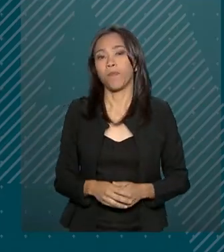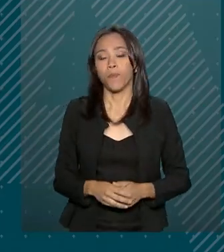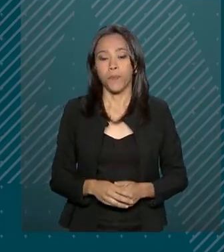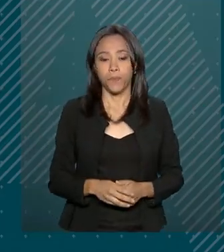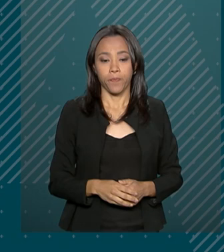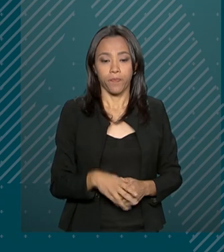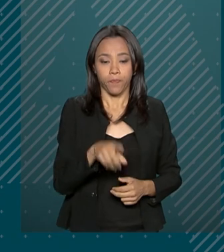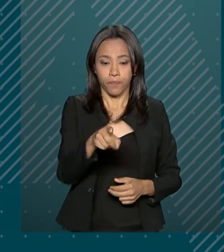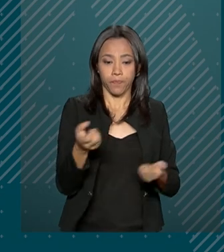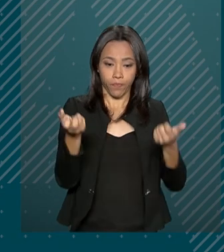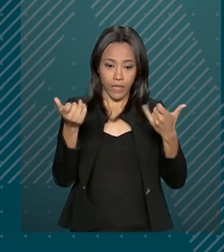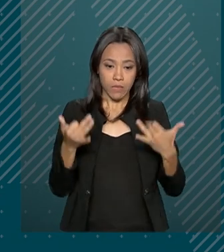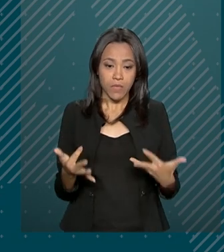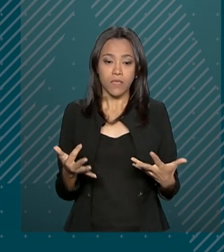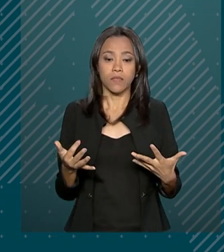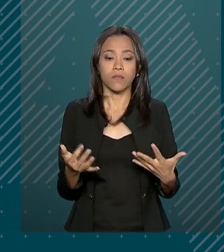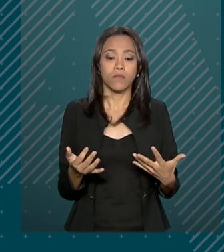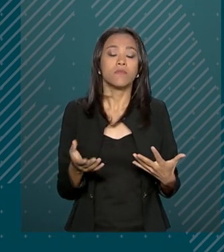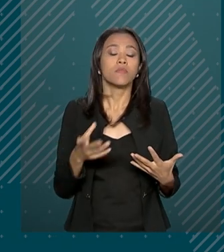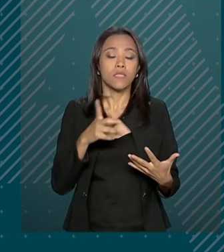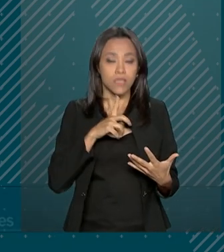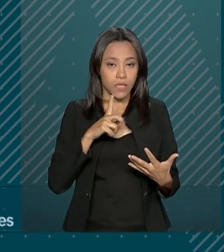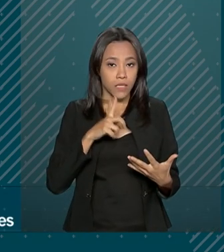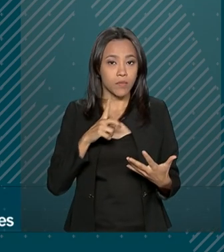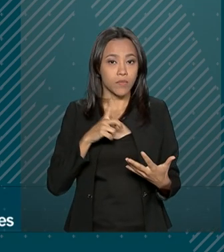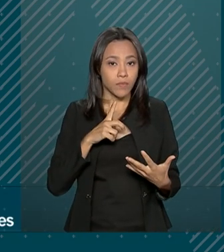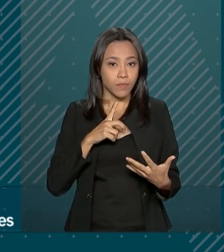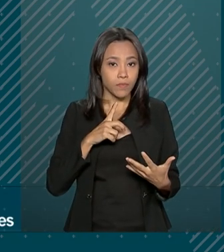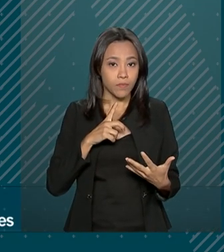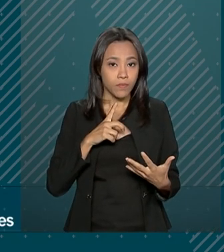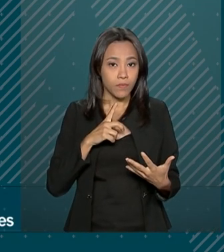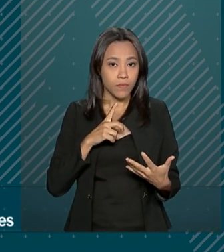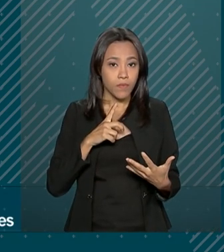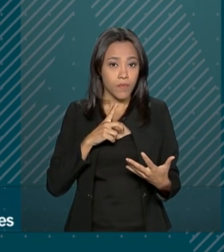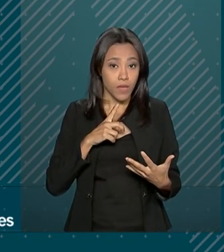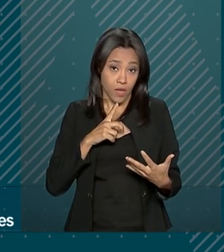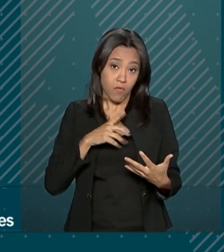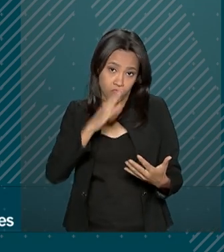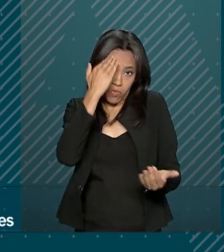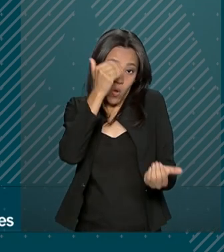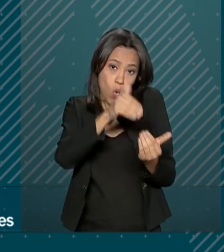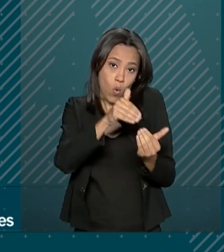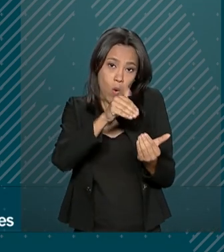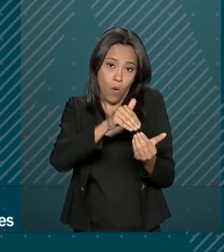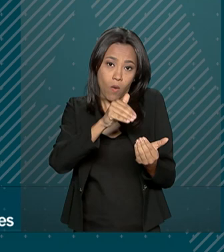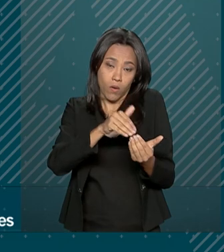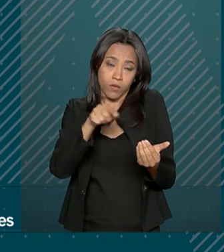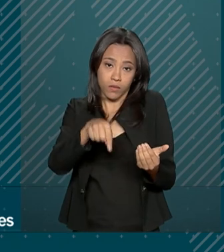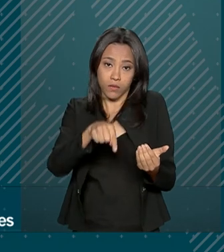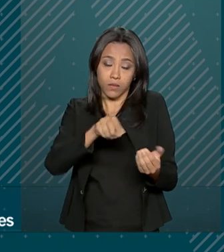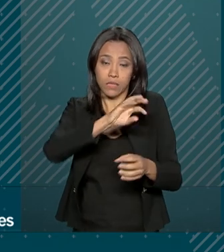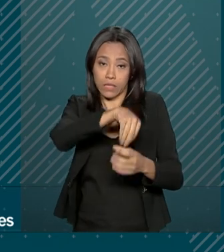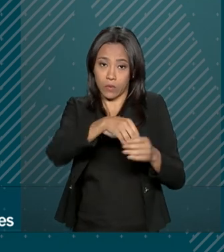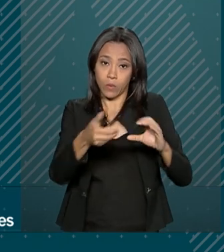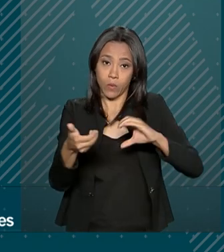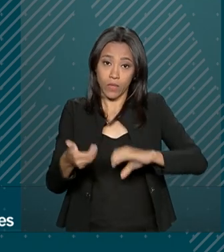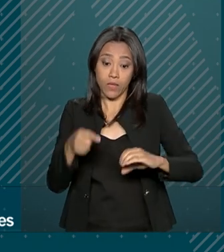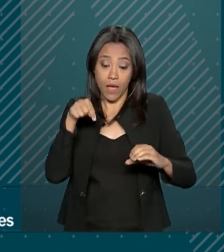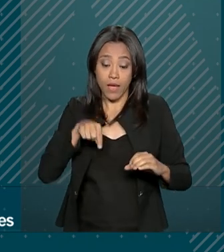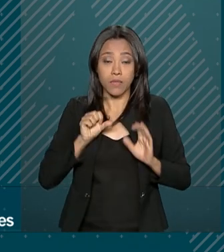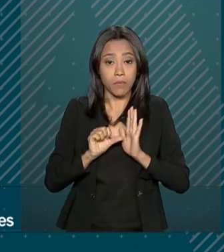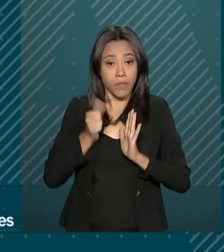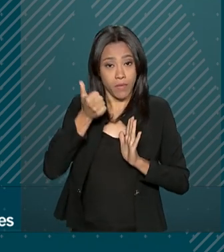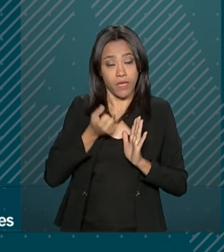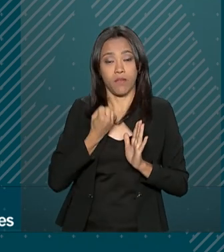Nesse momento, como nós temos a aprovação necessária no Congresso, essa primeira viagem ela tem uma